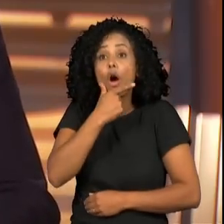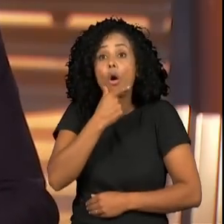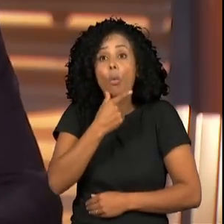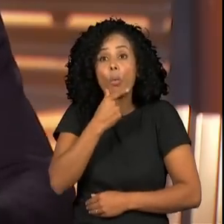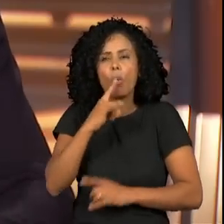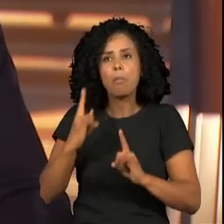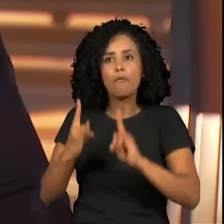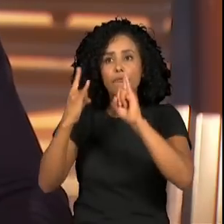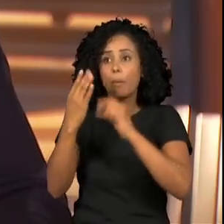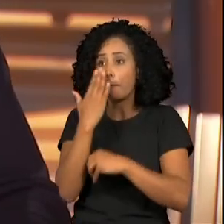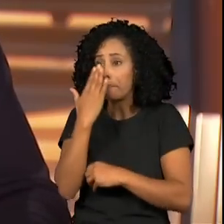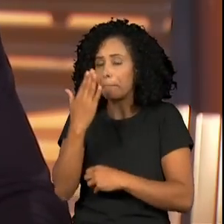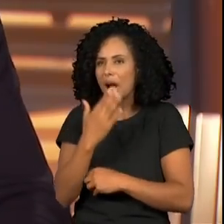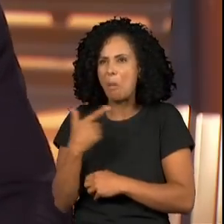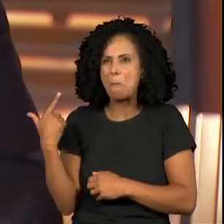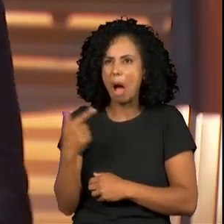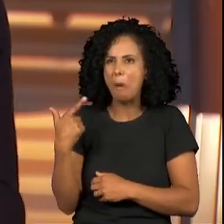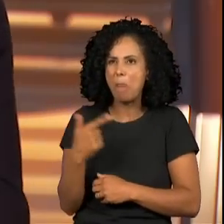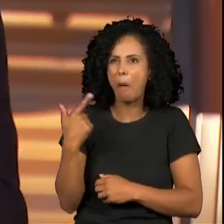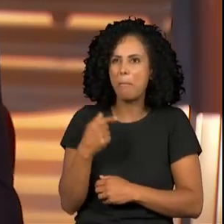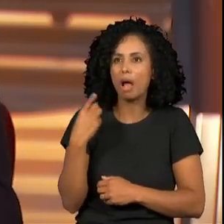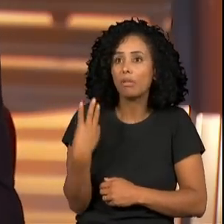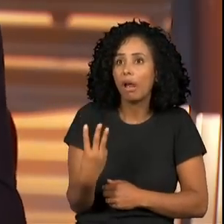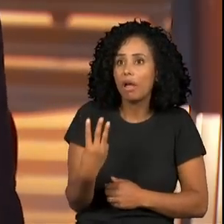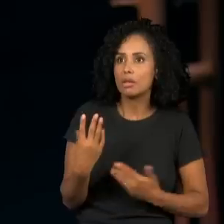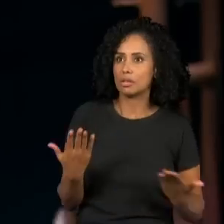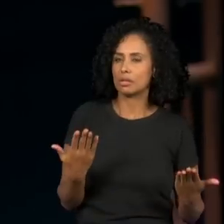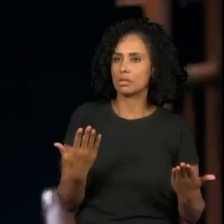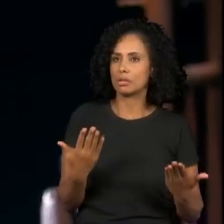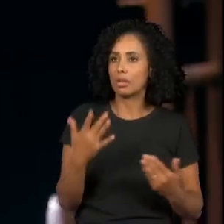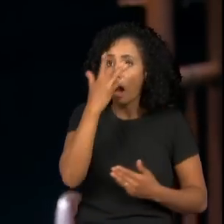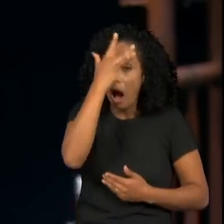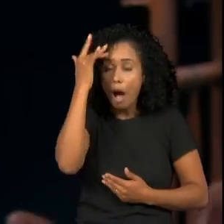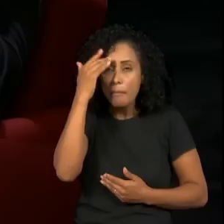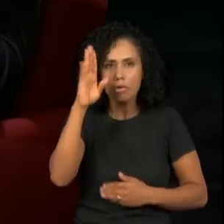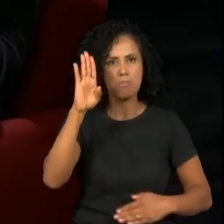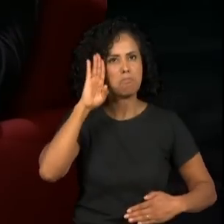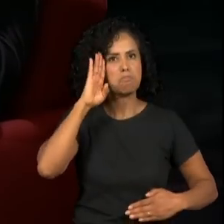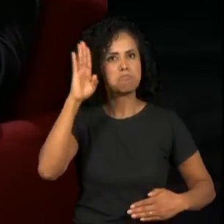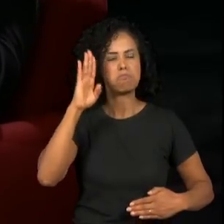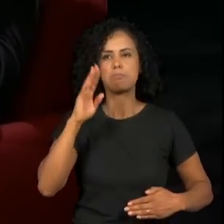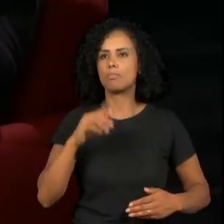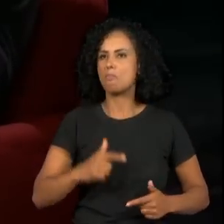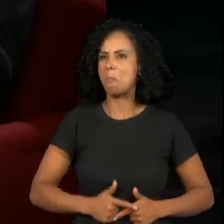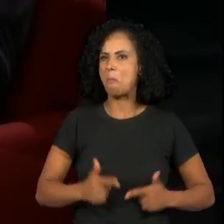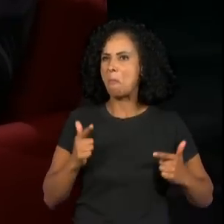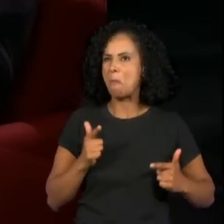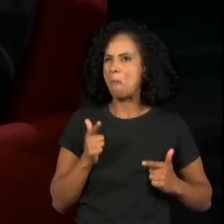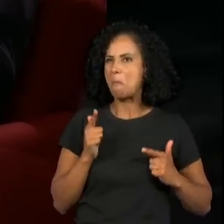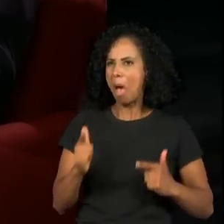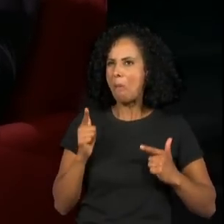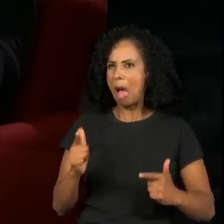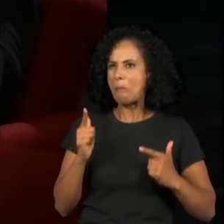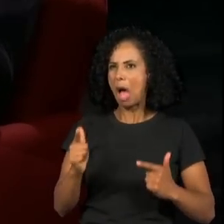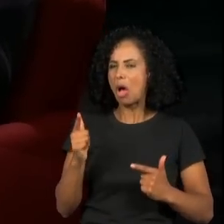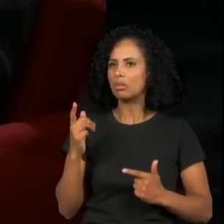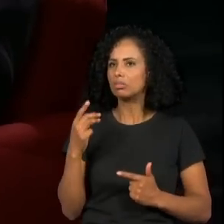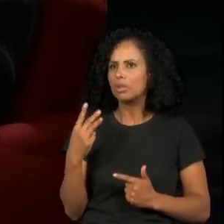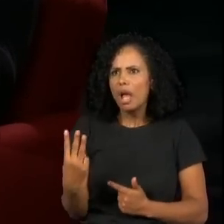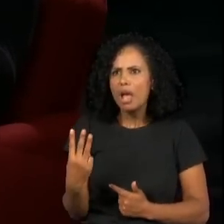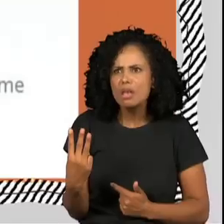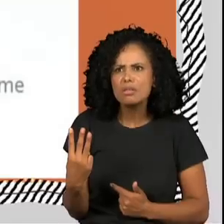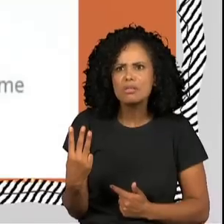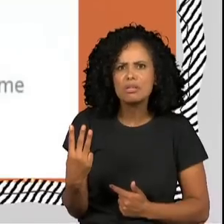condomínio, e levou 3 tiros para um cara que é... De advertência. De advertência. É. 3 tiros de advertência, não basta, não, tem que ser